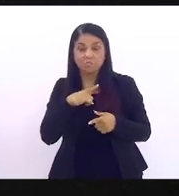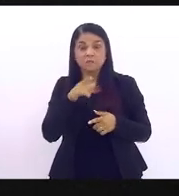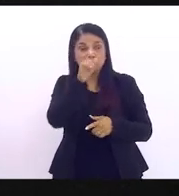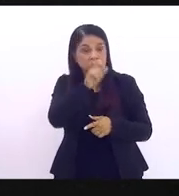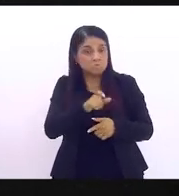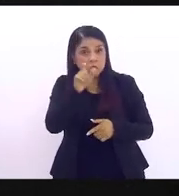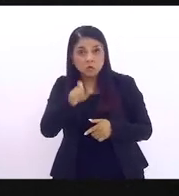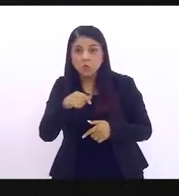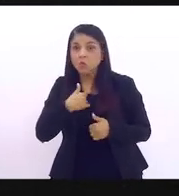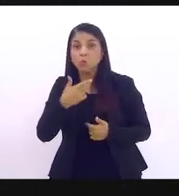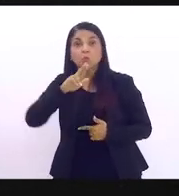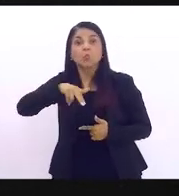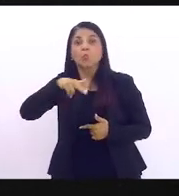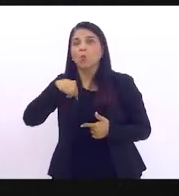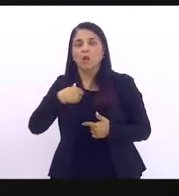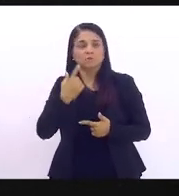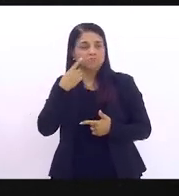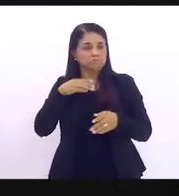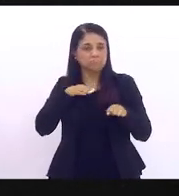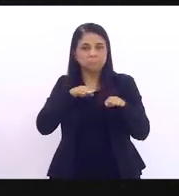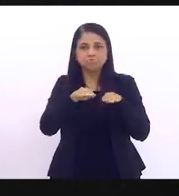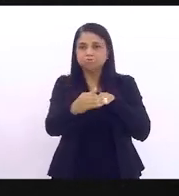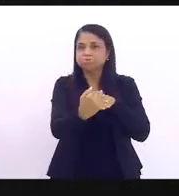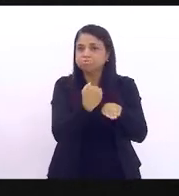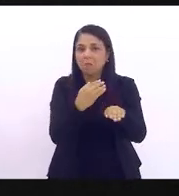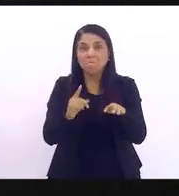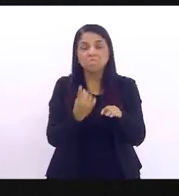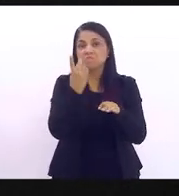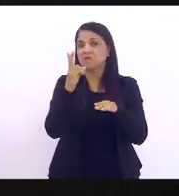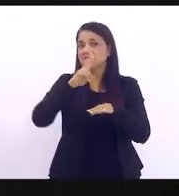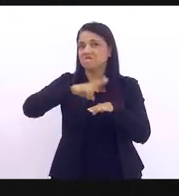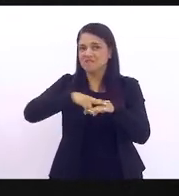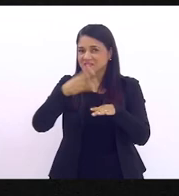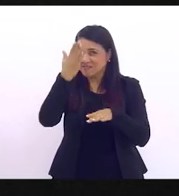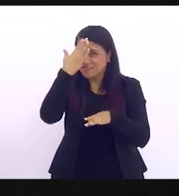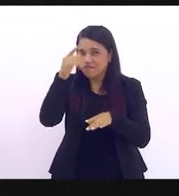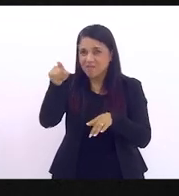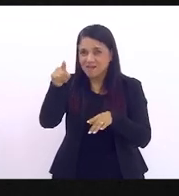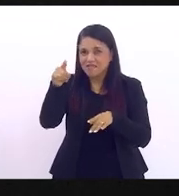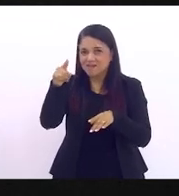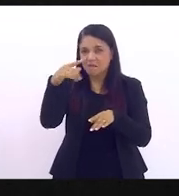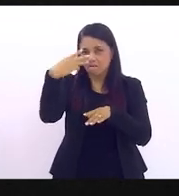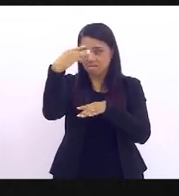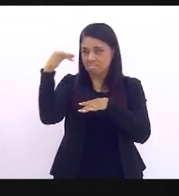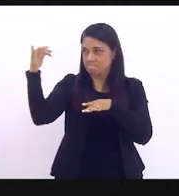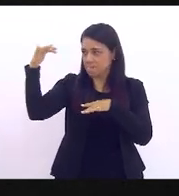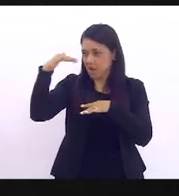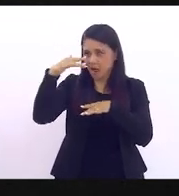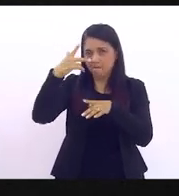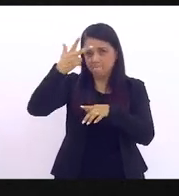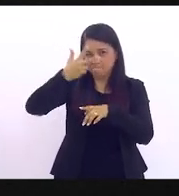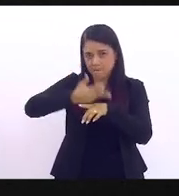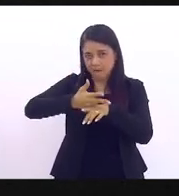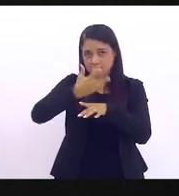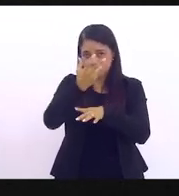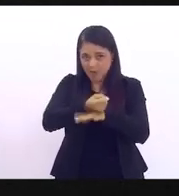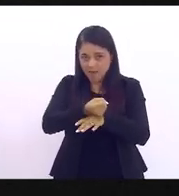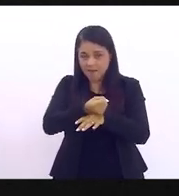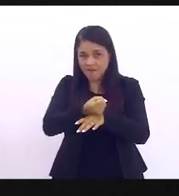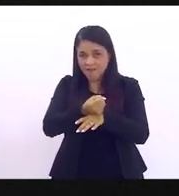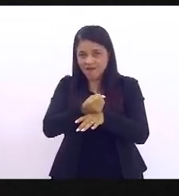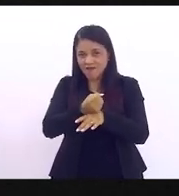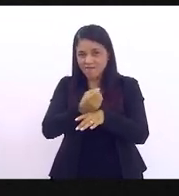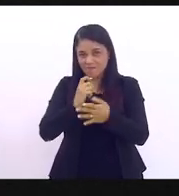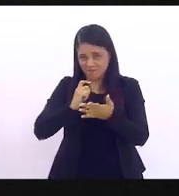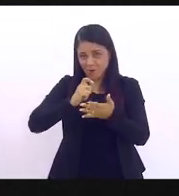frequentou a via ela vai saber que ela tá passando pel um Pórtico eletrônico de cobrança essa é a pergunta que eu deixo aqui